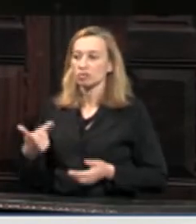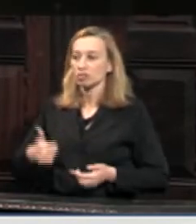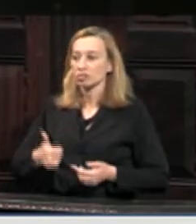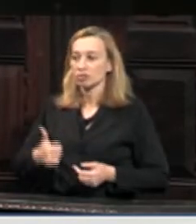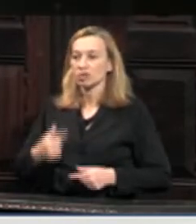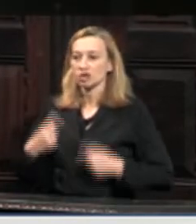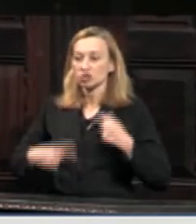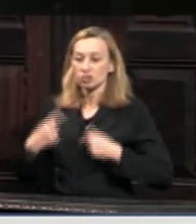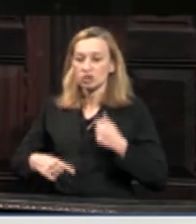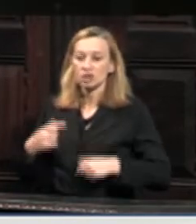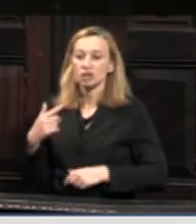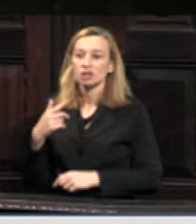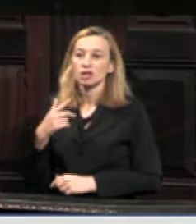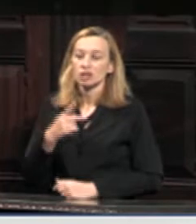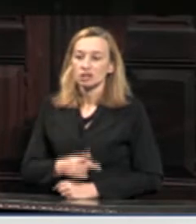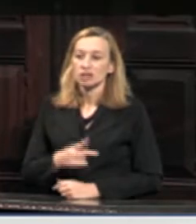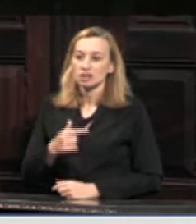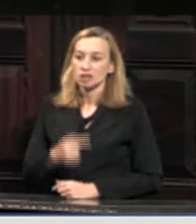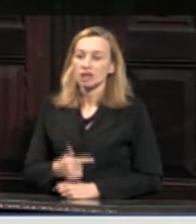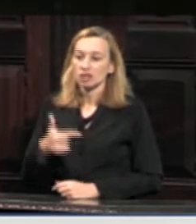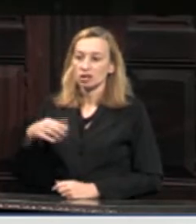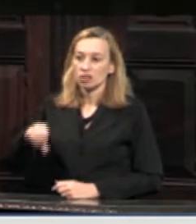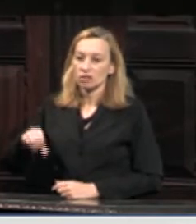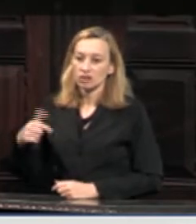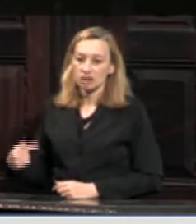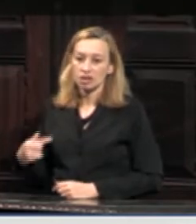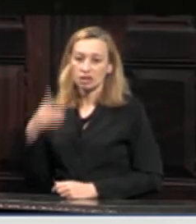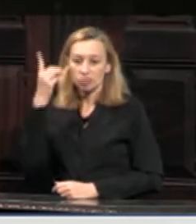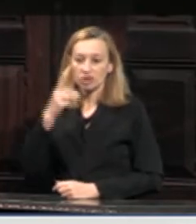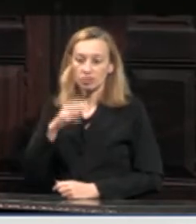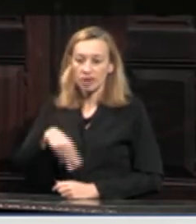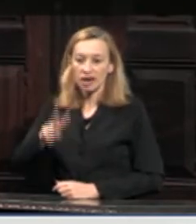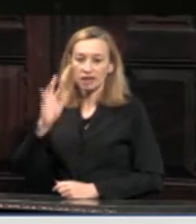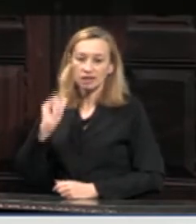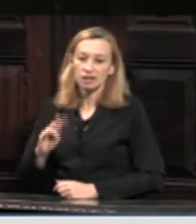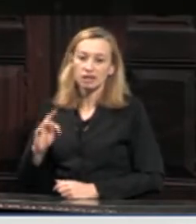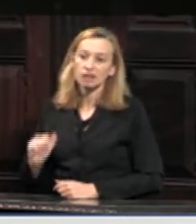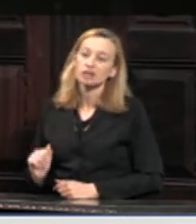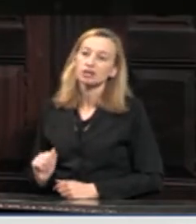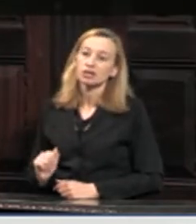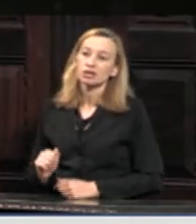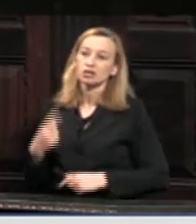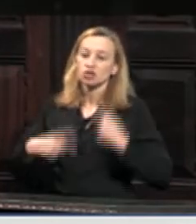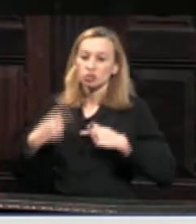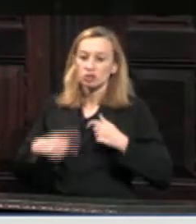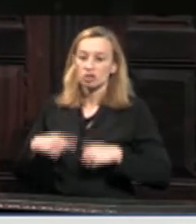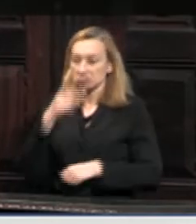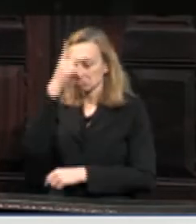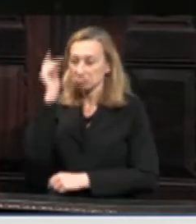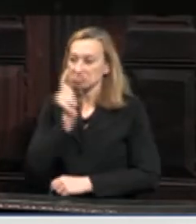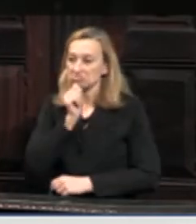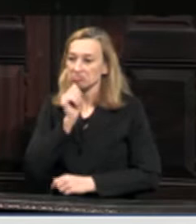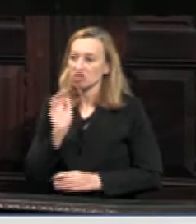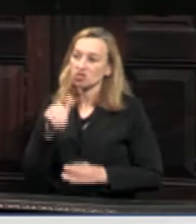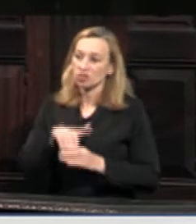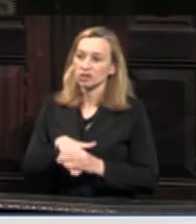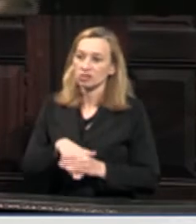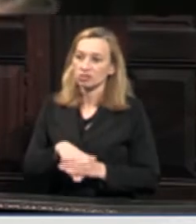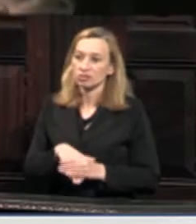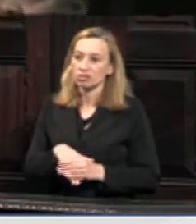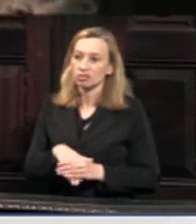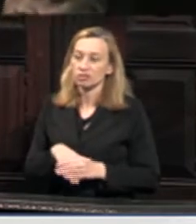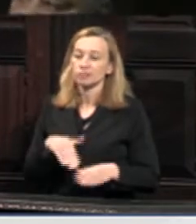PL 797/2015, autoria da deputada Marta Rocha. Em discussão. Não havendo quem queira discutir, em